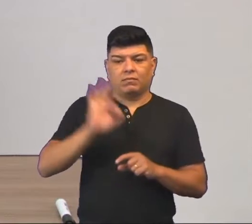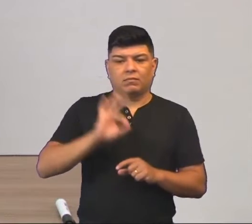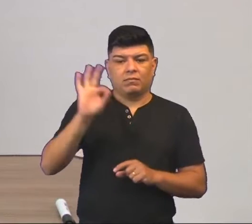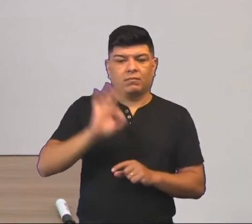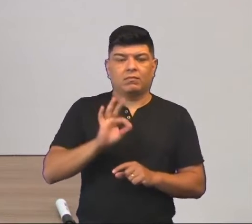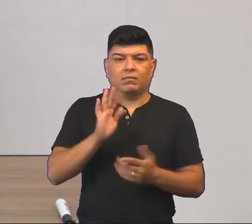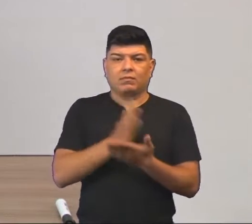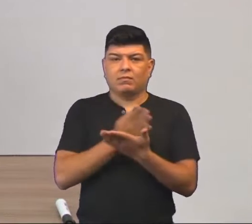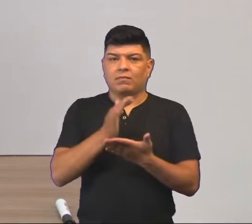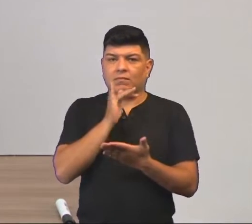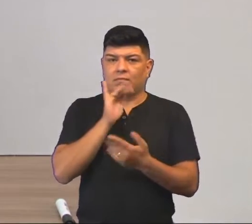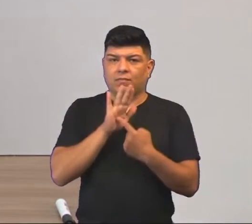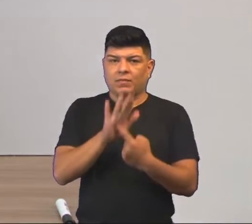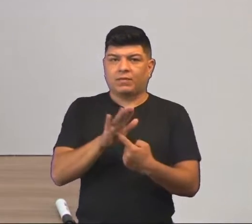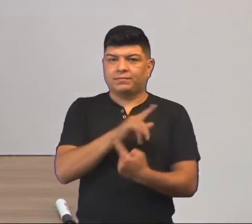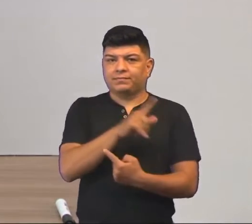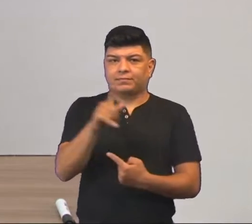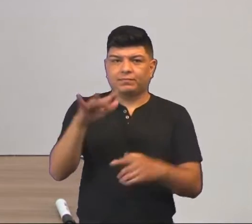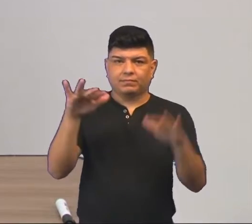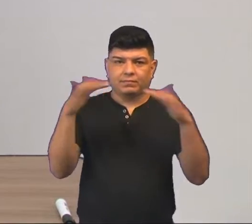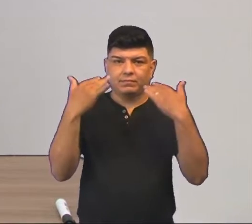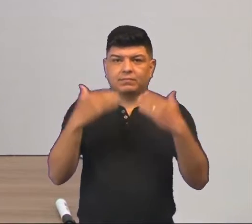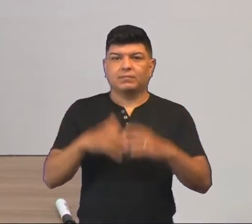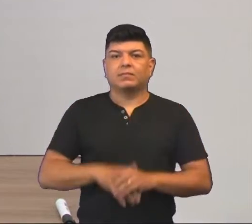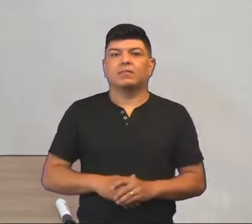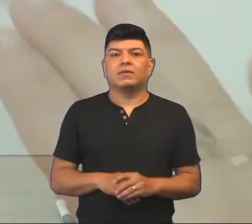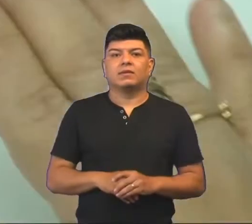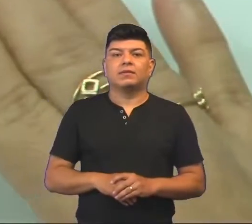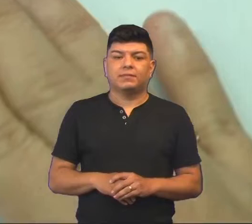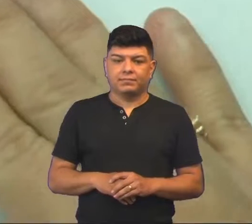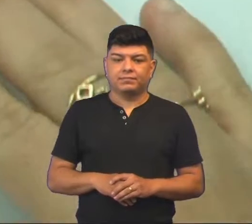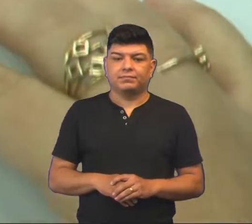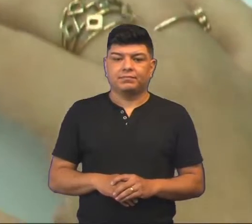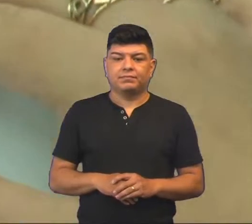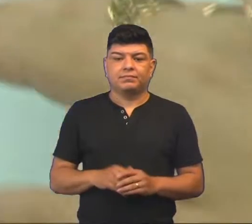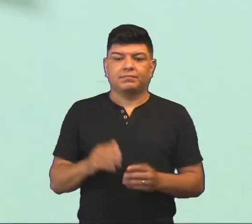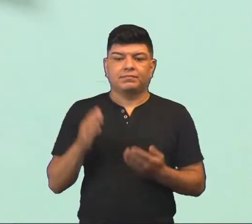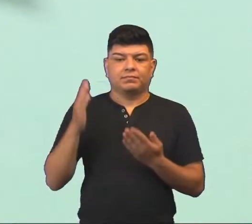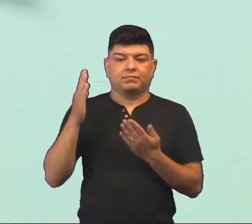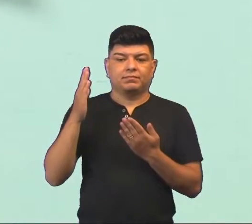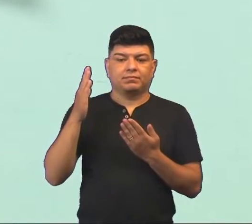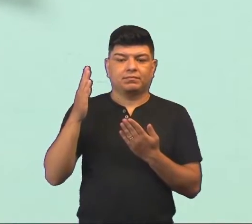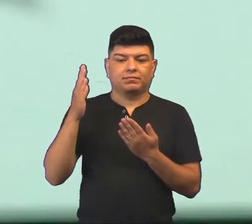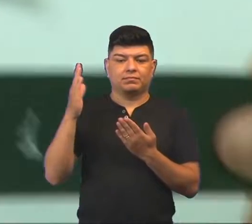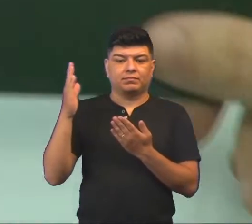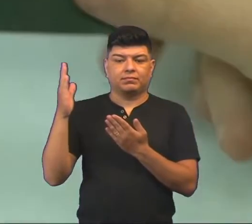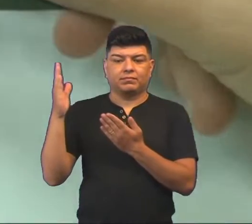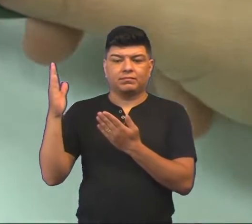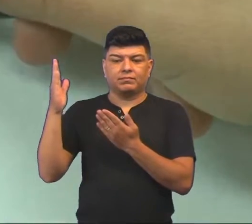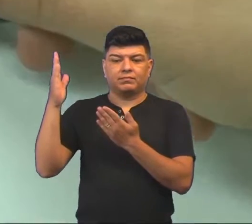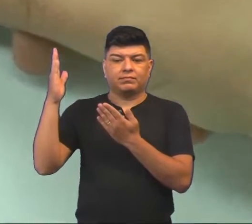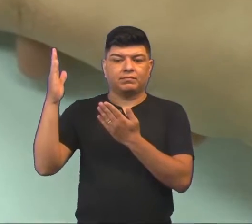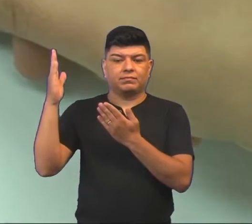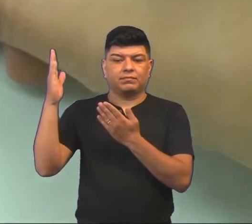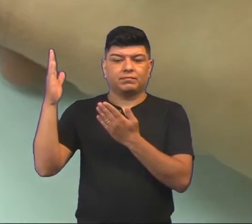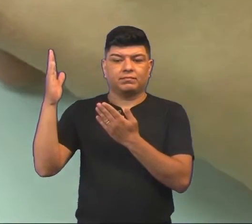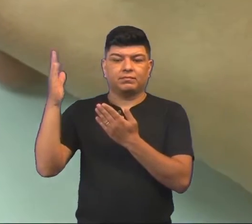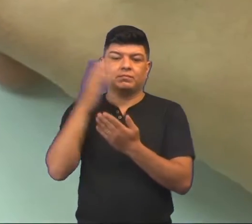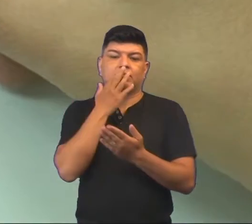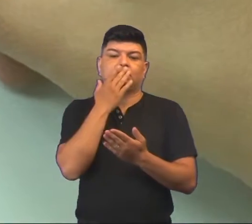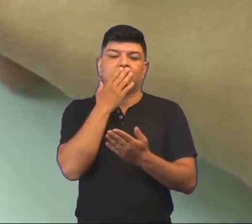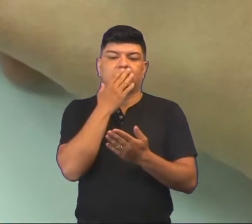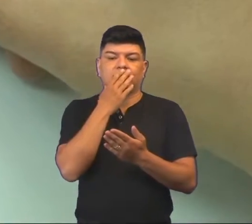mostrar alguns exemplos para vocês acompanhem aí, ó. Aqui tem um inteiro, nessa barrinha. Eu até vou colocar uma cor